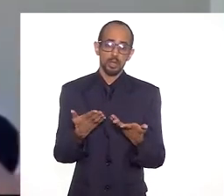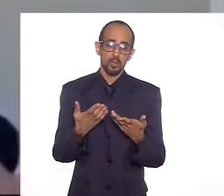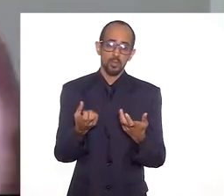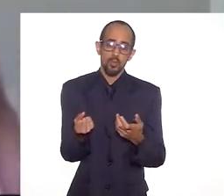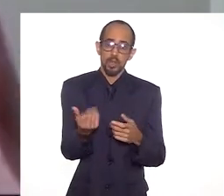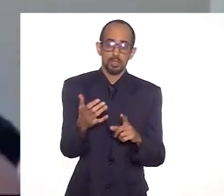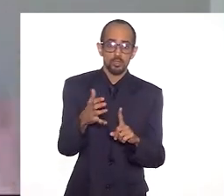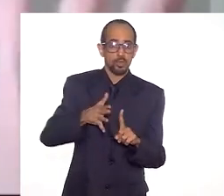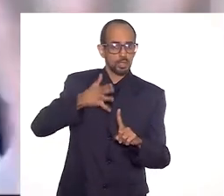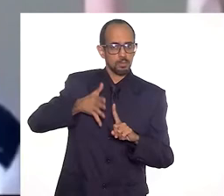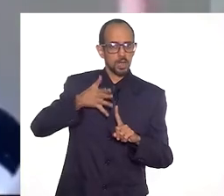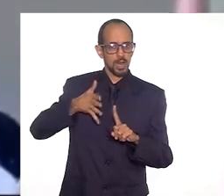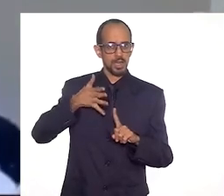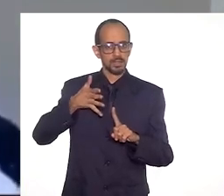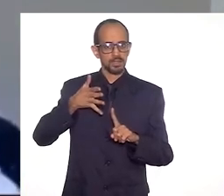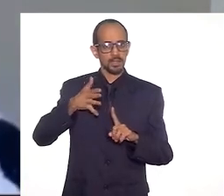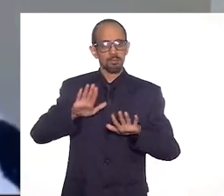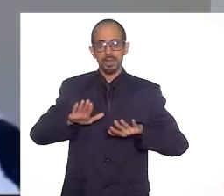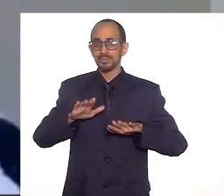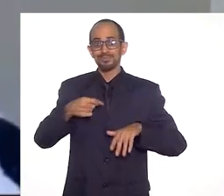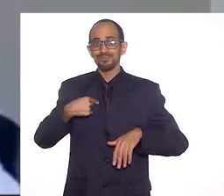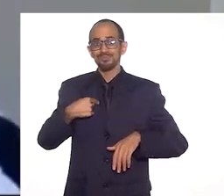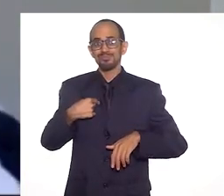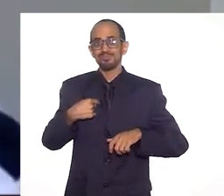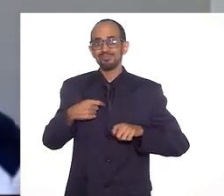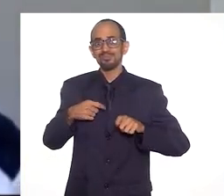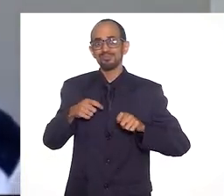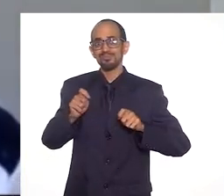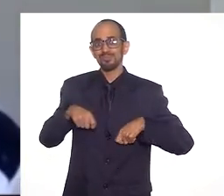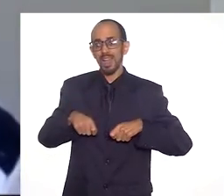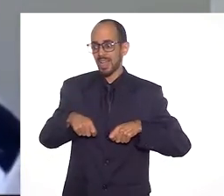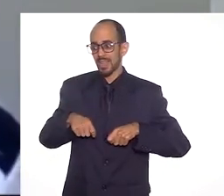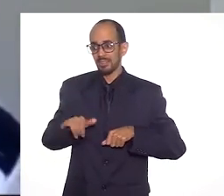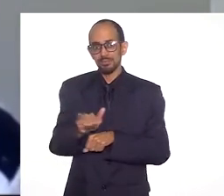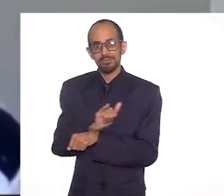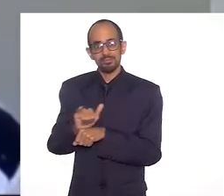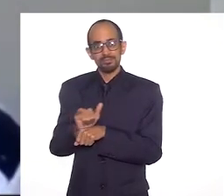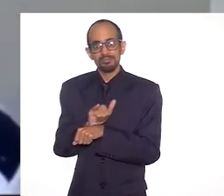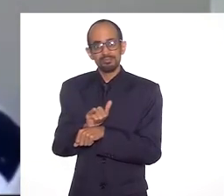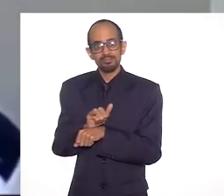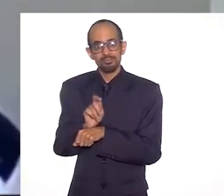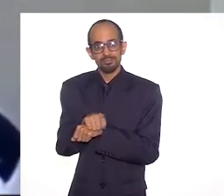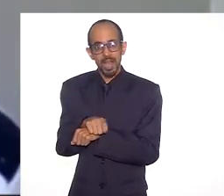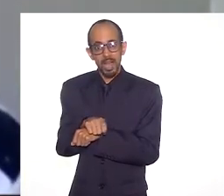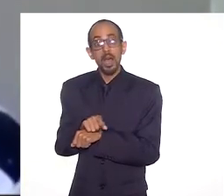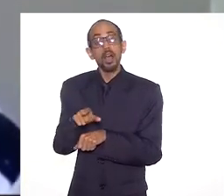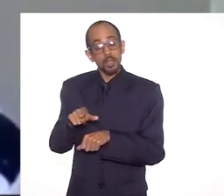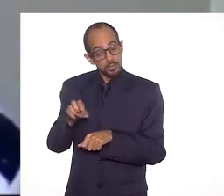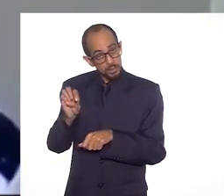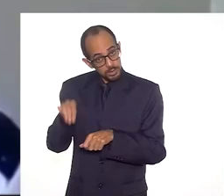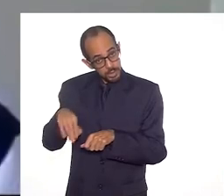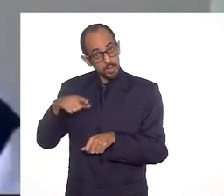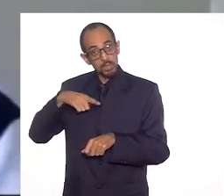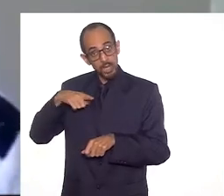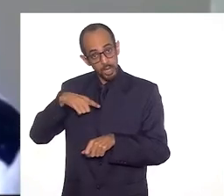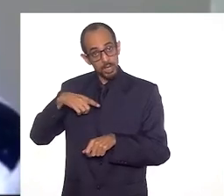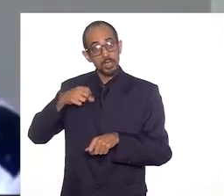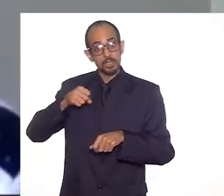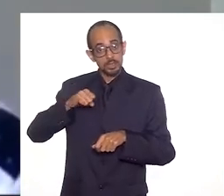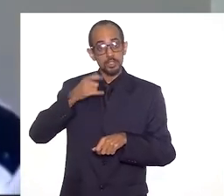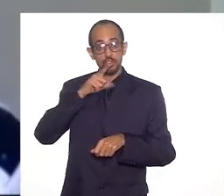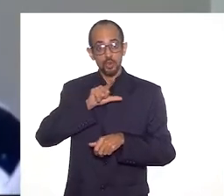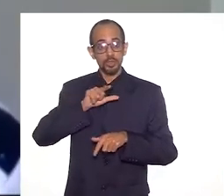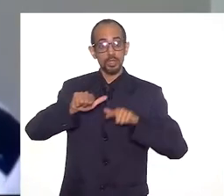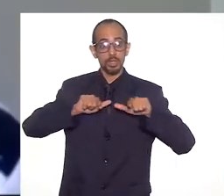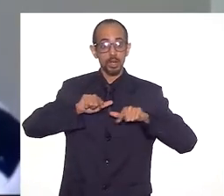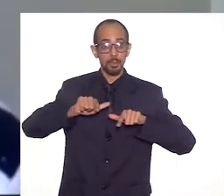quando a gente fala, parece que é. Então tá, então não tem saída. Mas não, na verdade tem. A saída é a gente conseguir trabalhar em